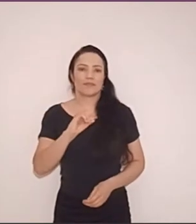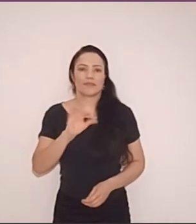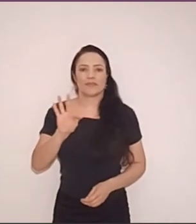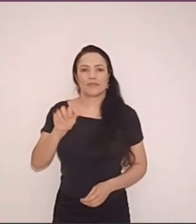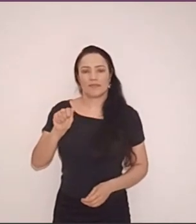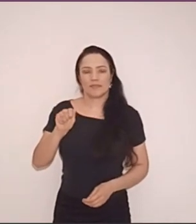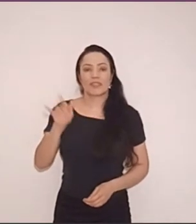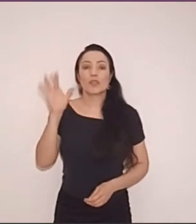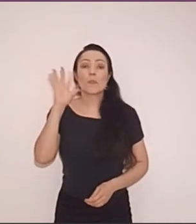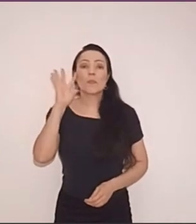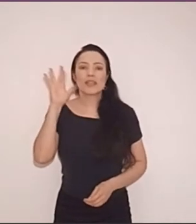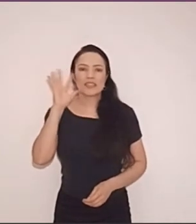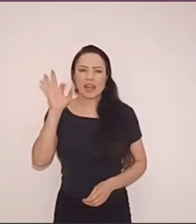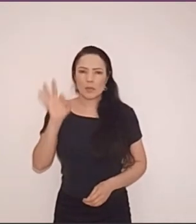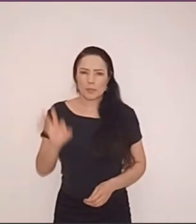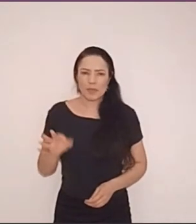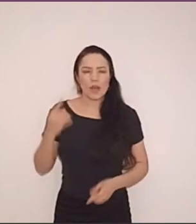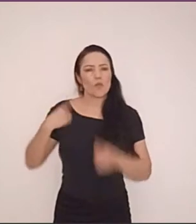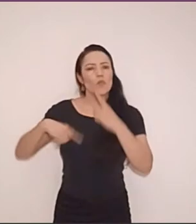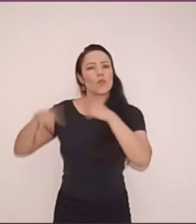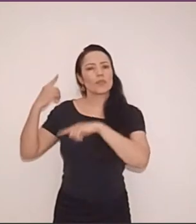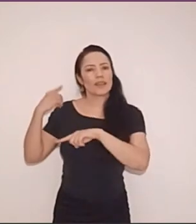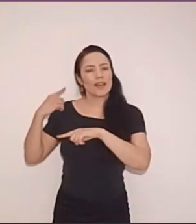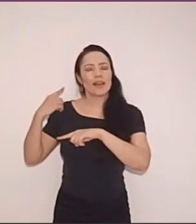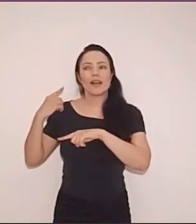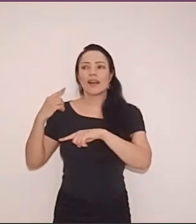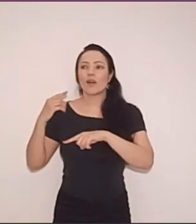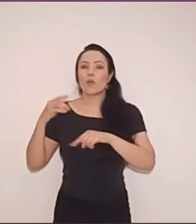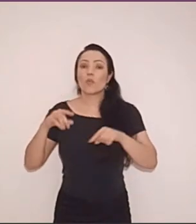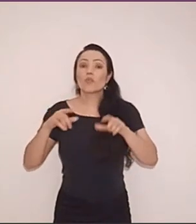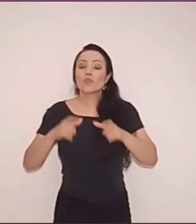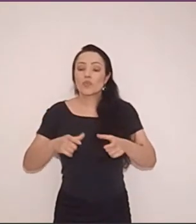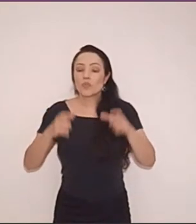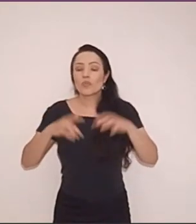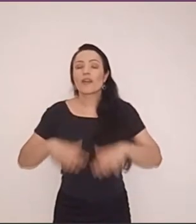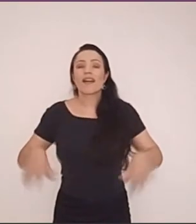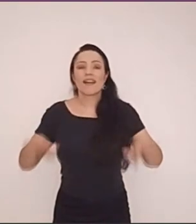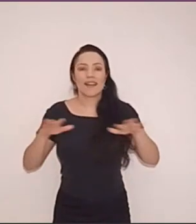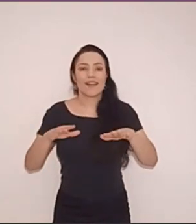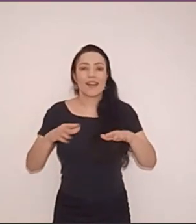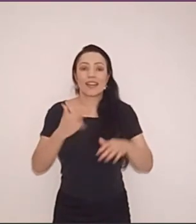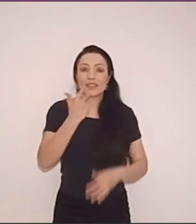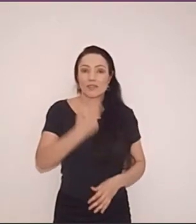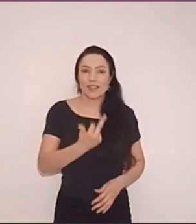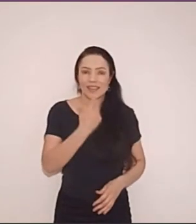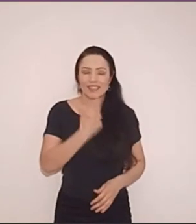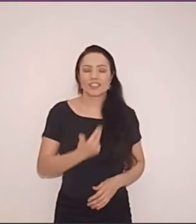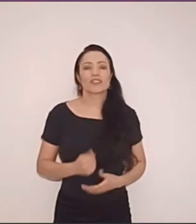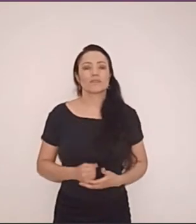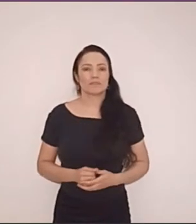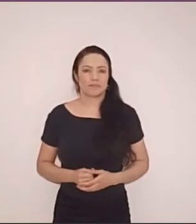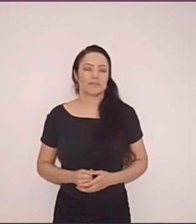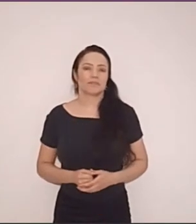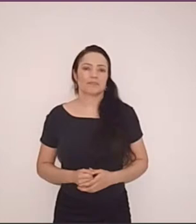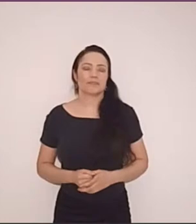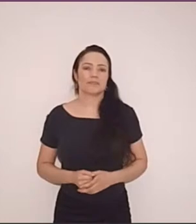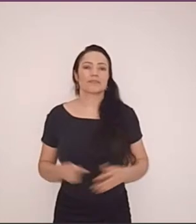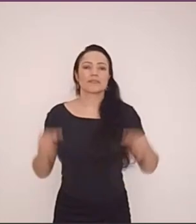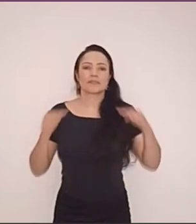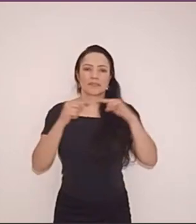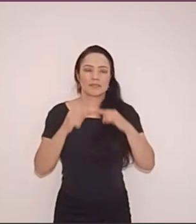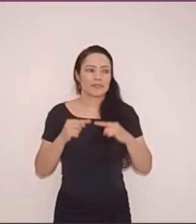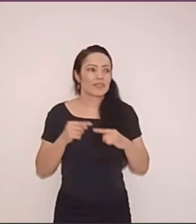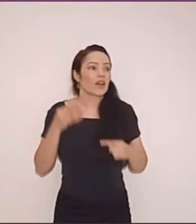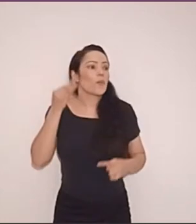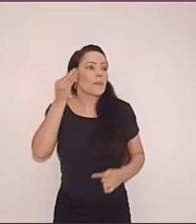pensar justamente essa coisa do Gol tabi território da linguagem então tem a ver com o seguinte fundamental meio tem a